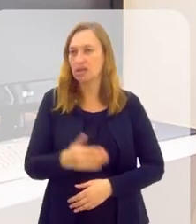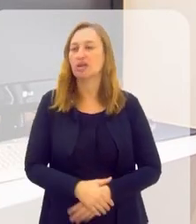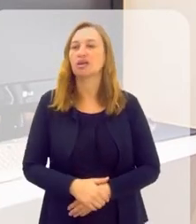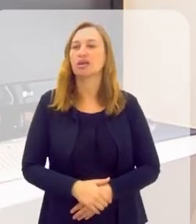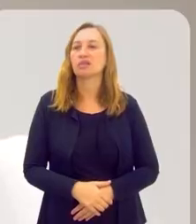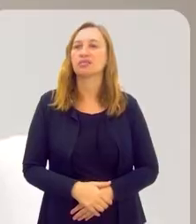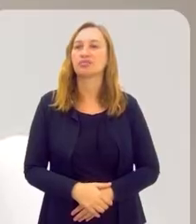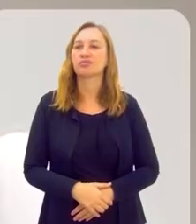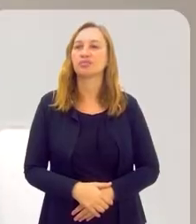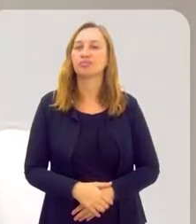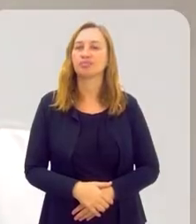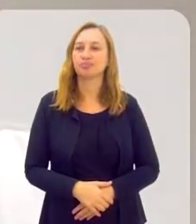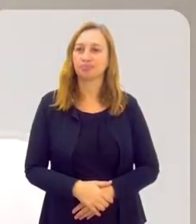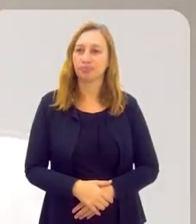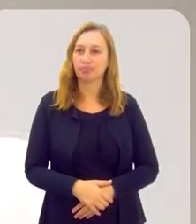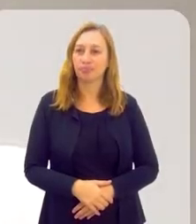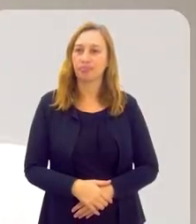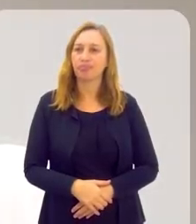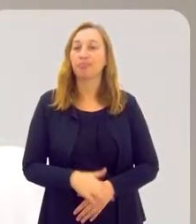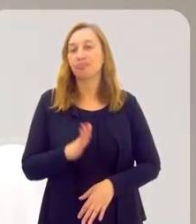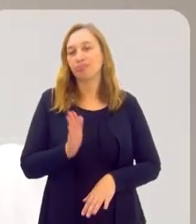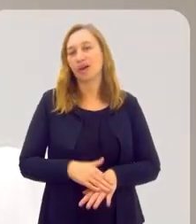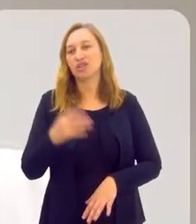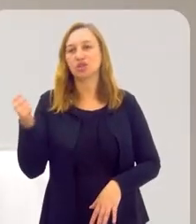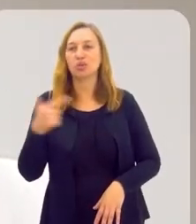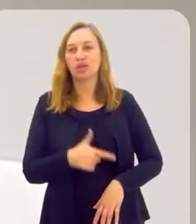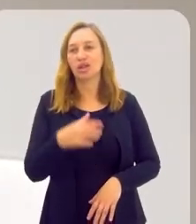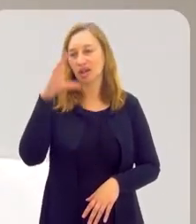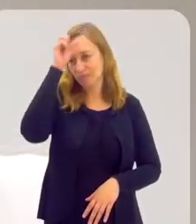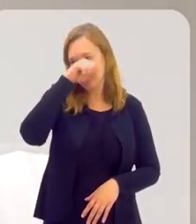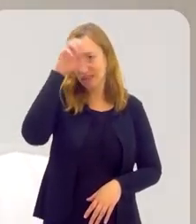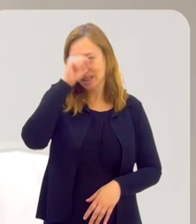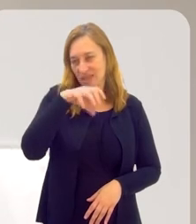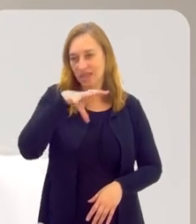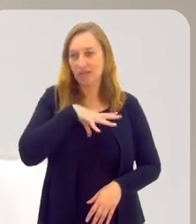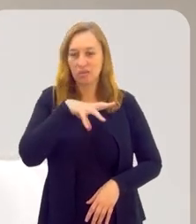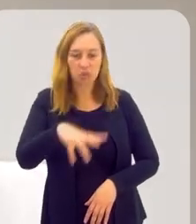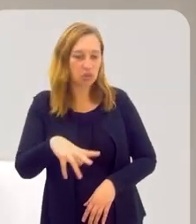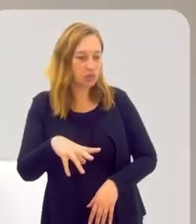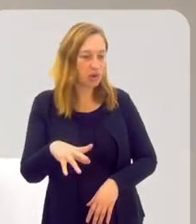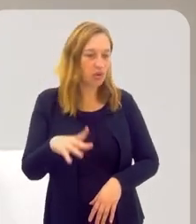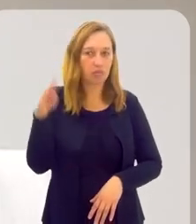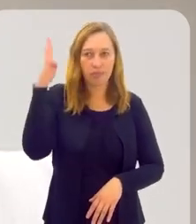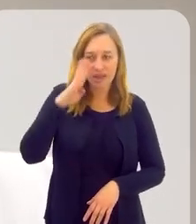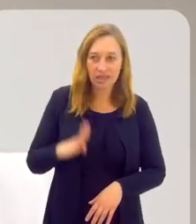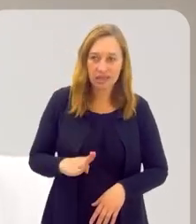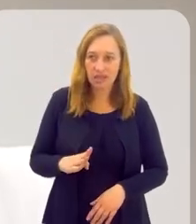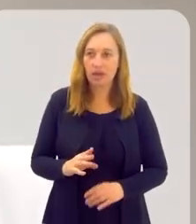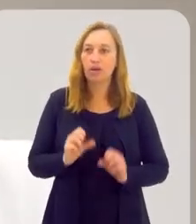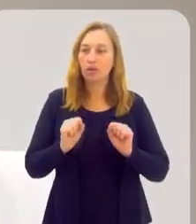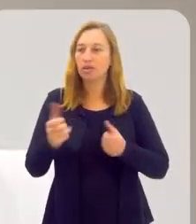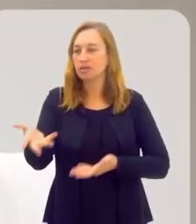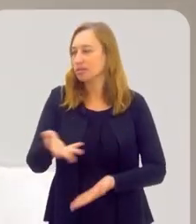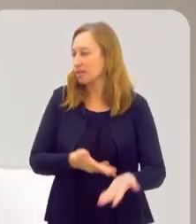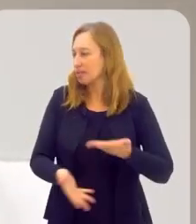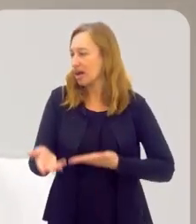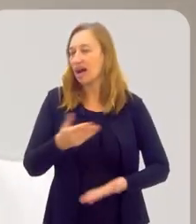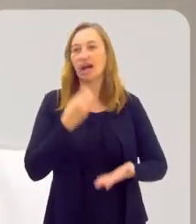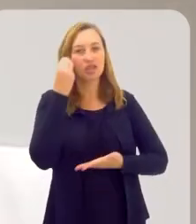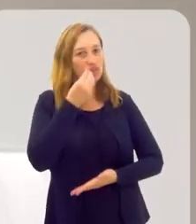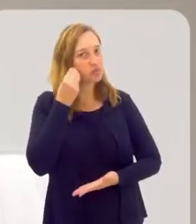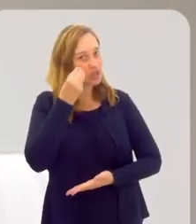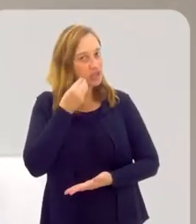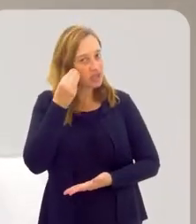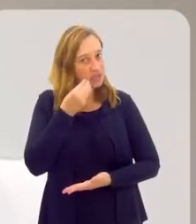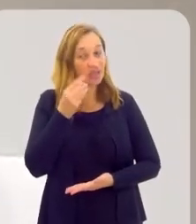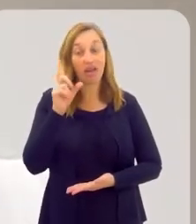vocês? Olha, eu acho que não, mais do que aprender o Brasil com Portugal ou Portugal com o Brasil, podemos partilhar experiências.